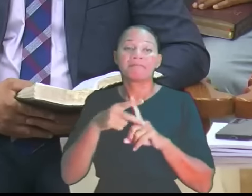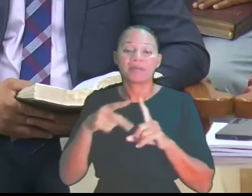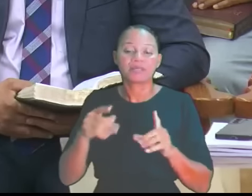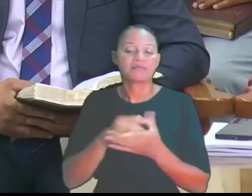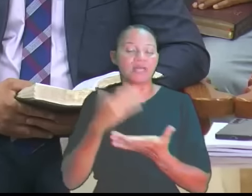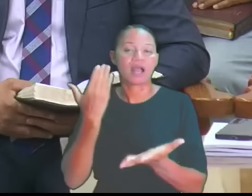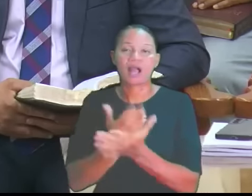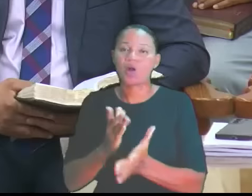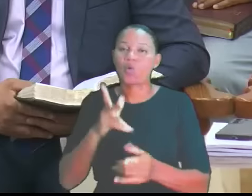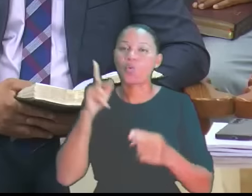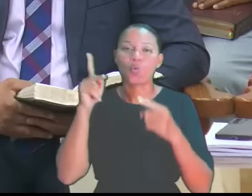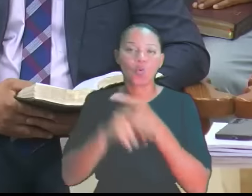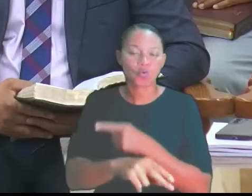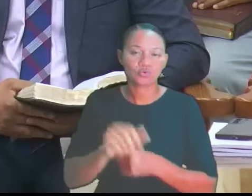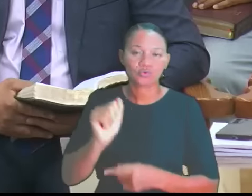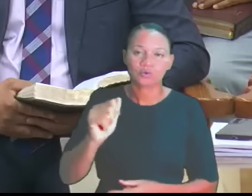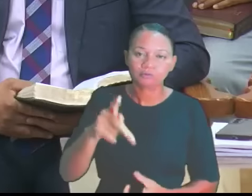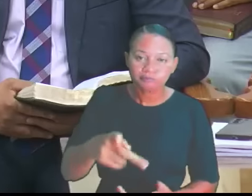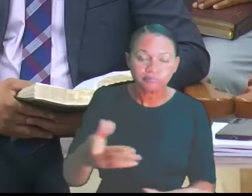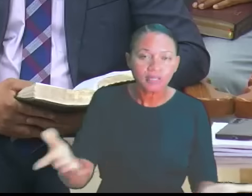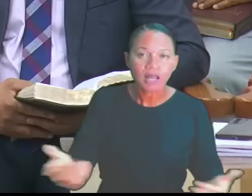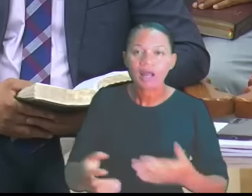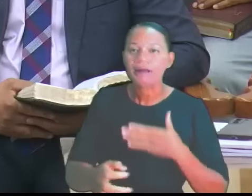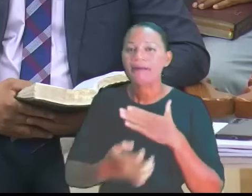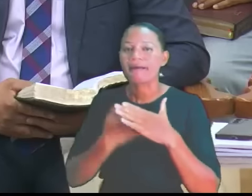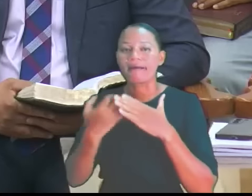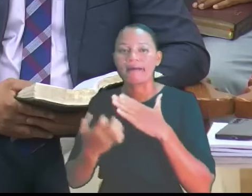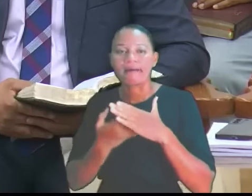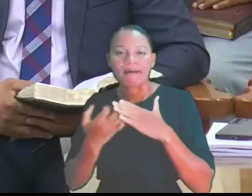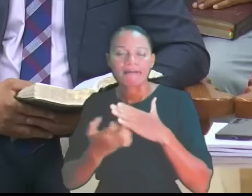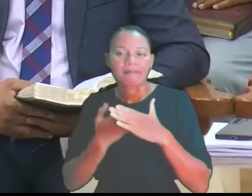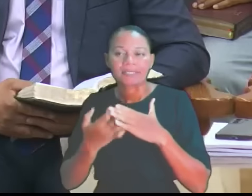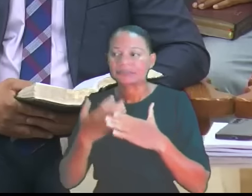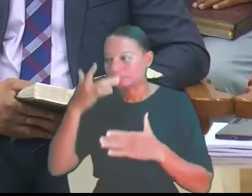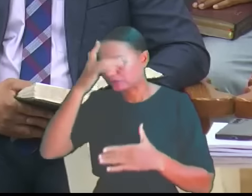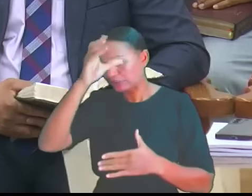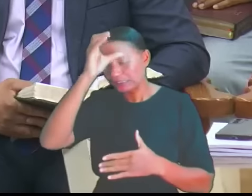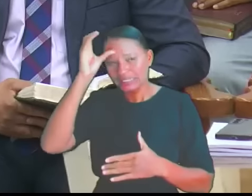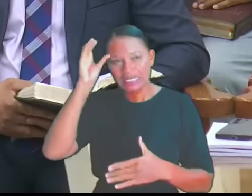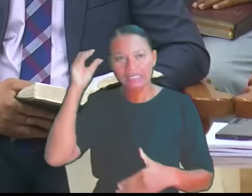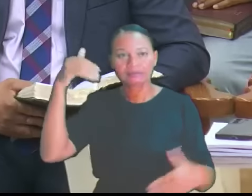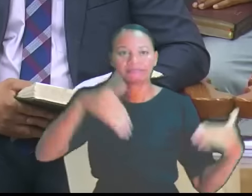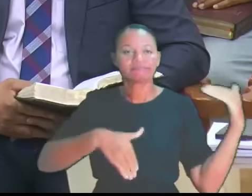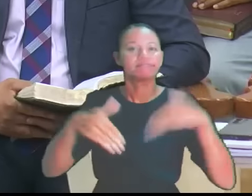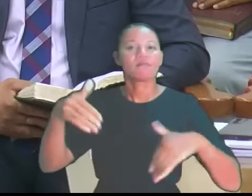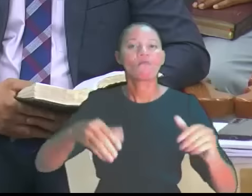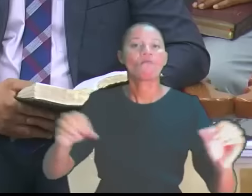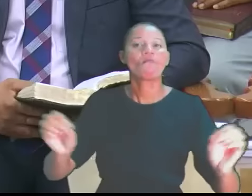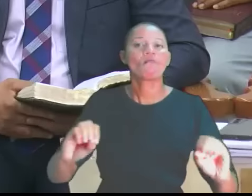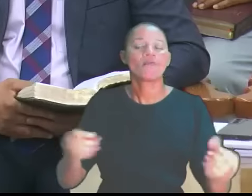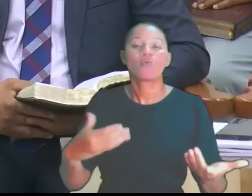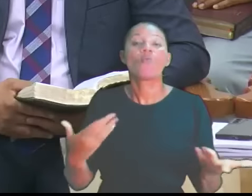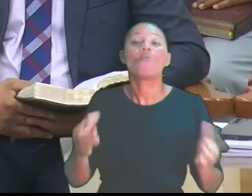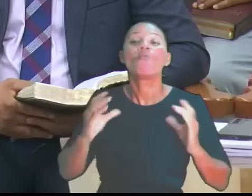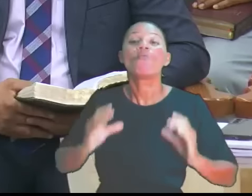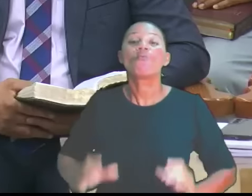ninguém. A sua empresa a partir de amanhã não tem mais nenhum cliente lá. Qual seria o seu